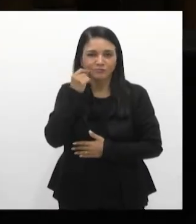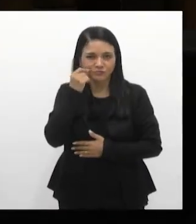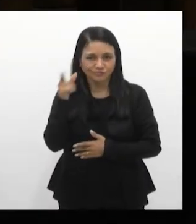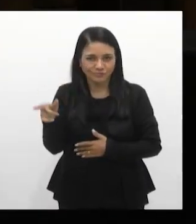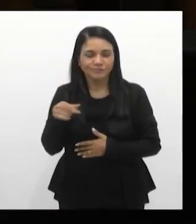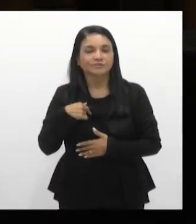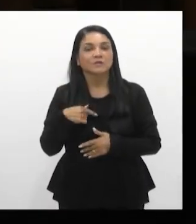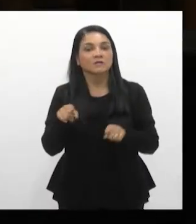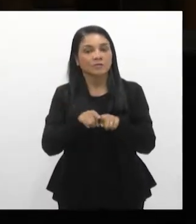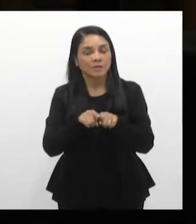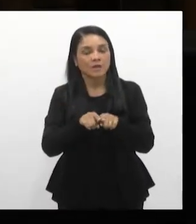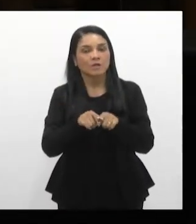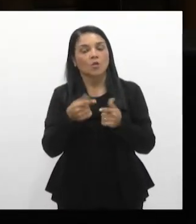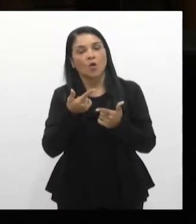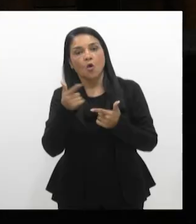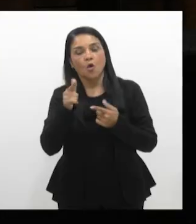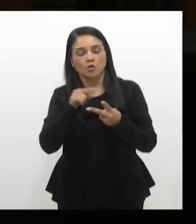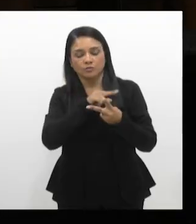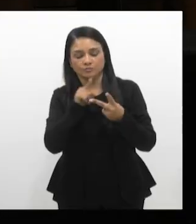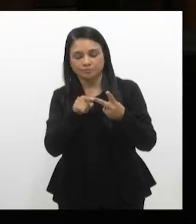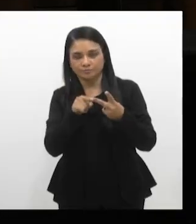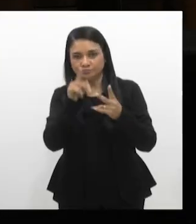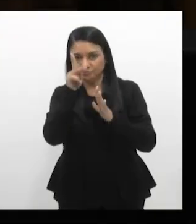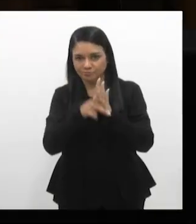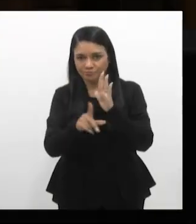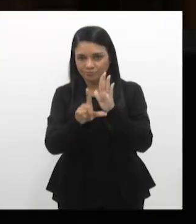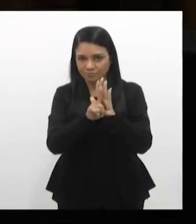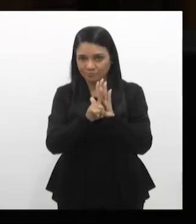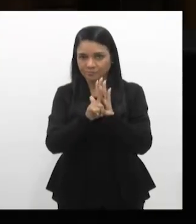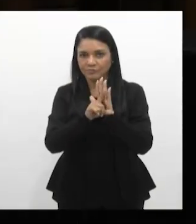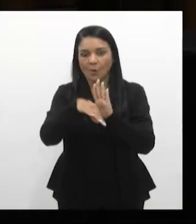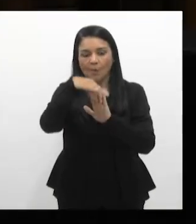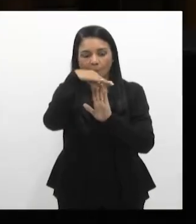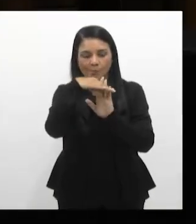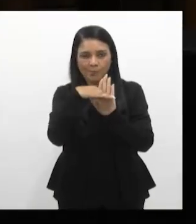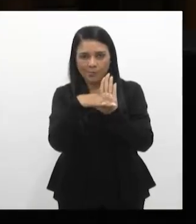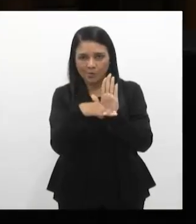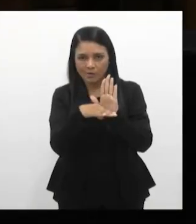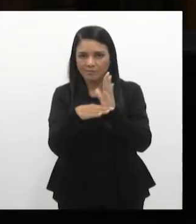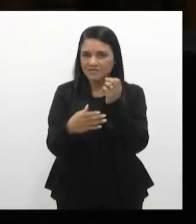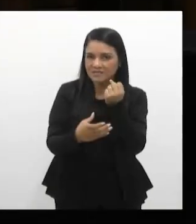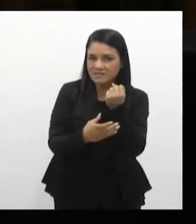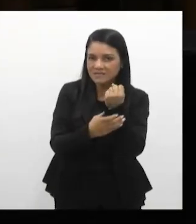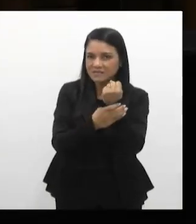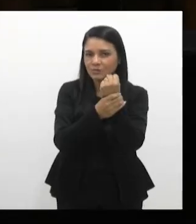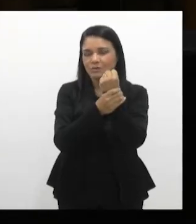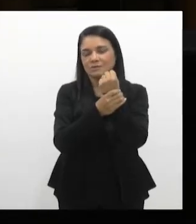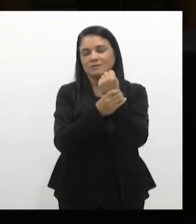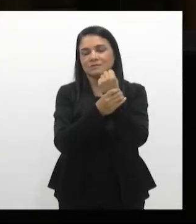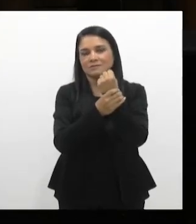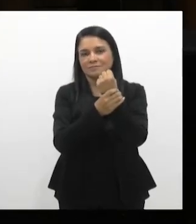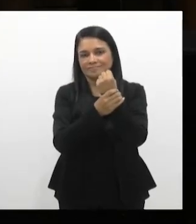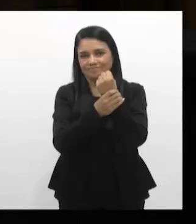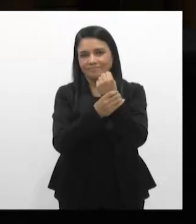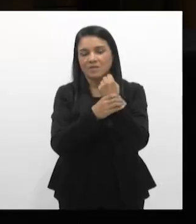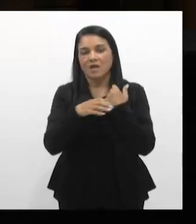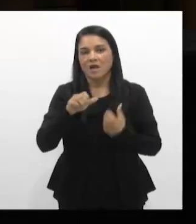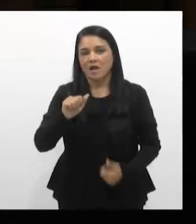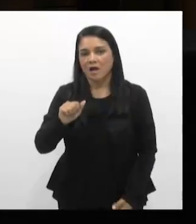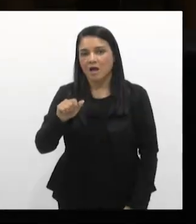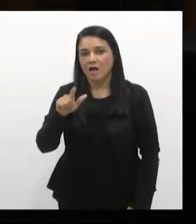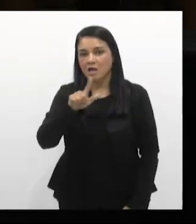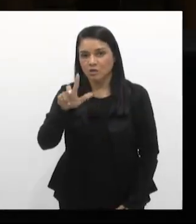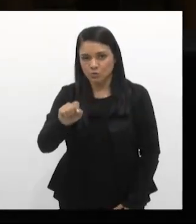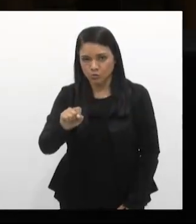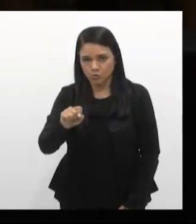mesma forma, o outro projeto de lei que institui o Programa Estadual de Segurança Azul, que vem nesta